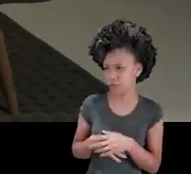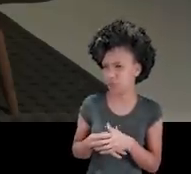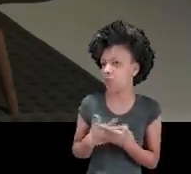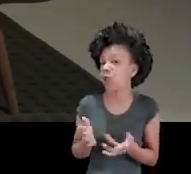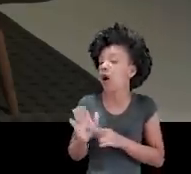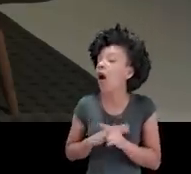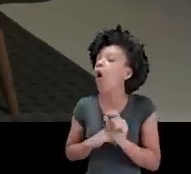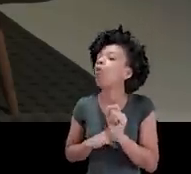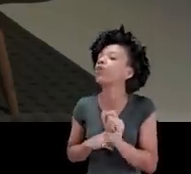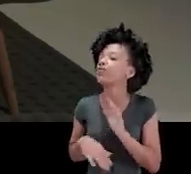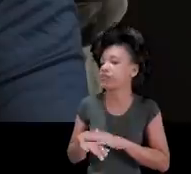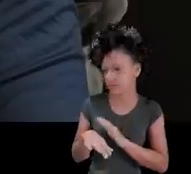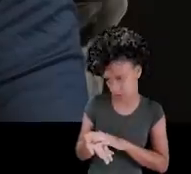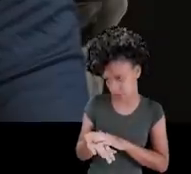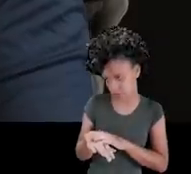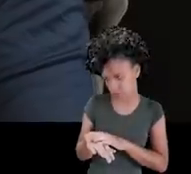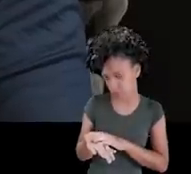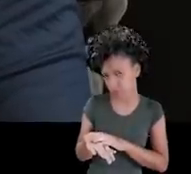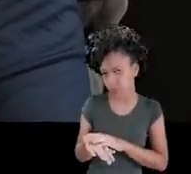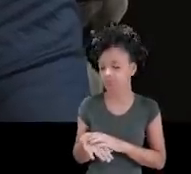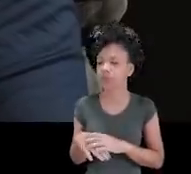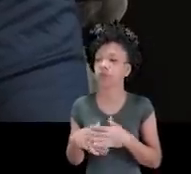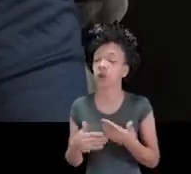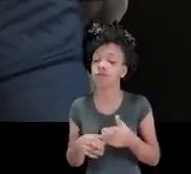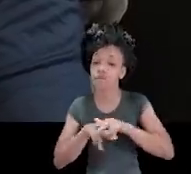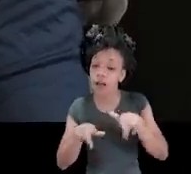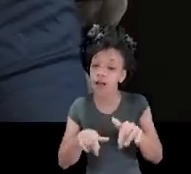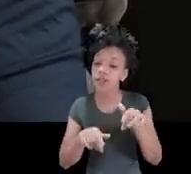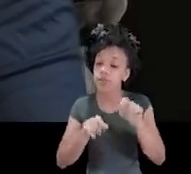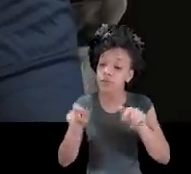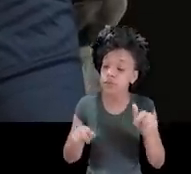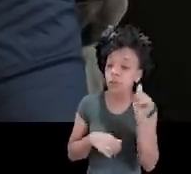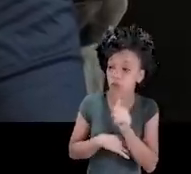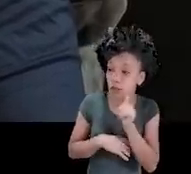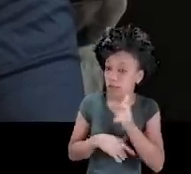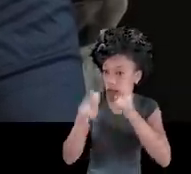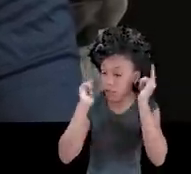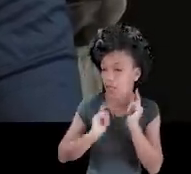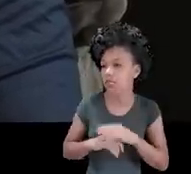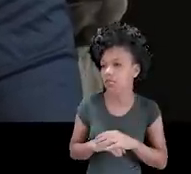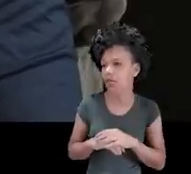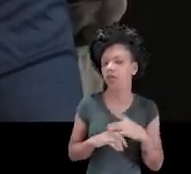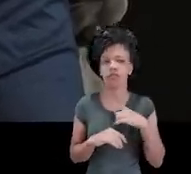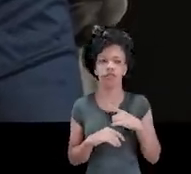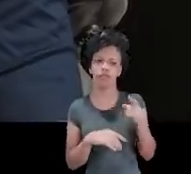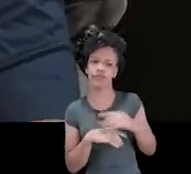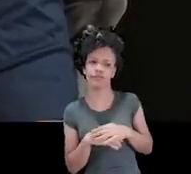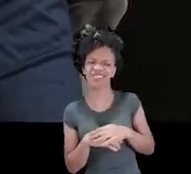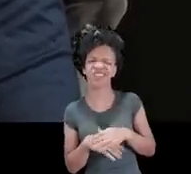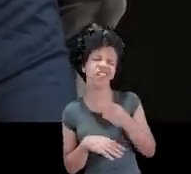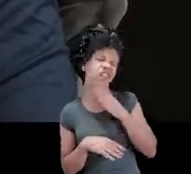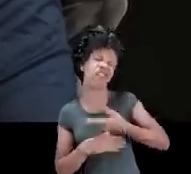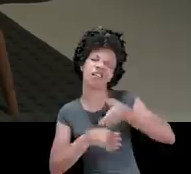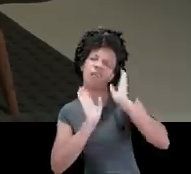pergunta. O que, que você faz... Quando uma porrada de mulher careca aparece. Quando aparece uma porrada de cara careca pra esse cara, ele fala, ah, cala a